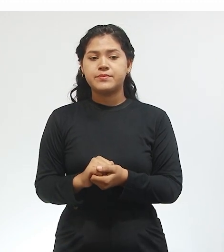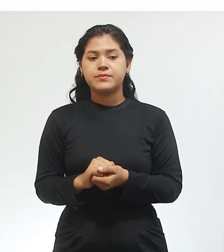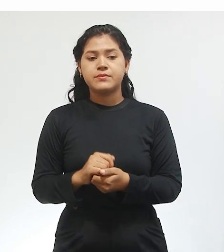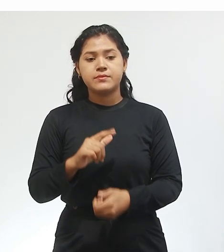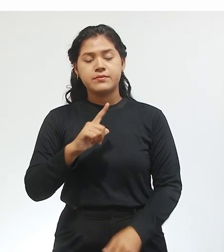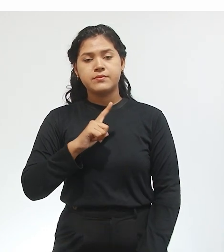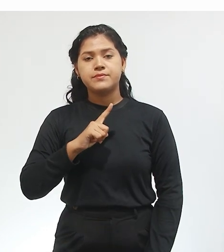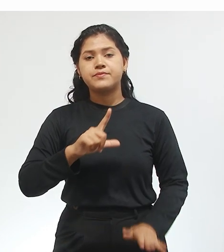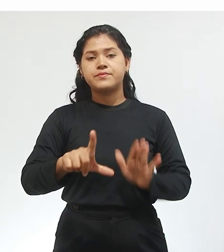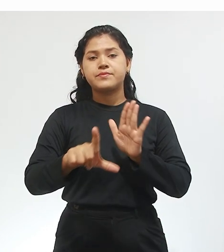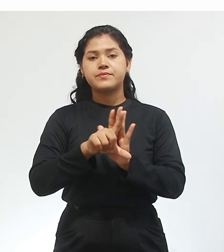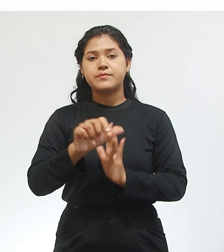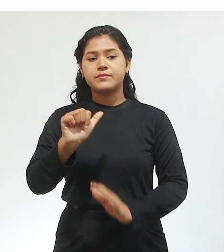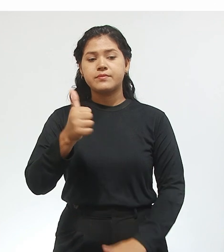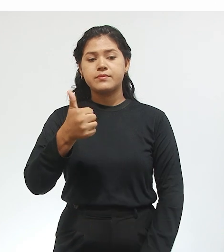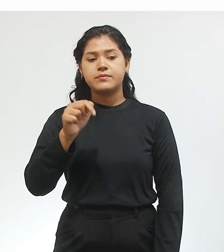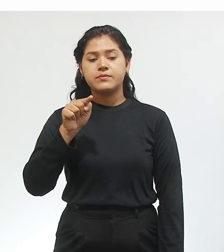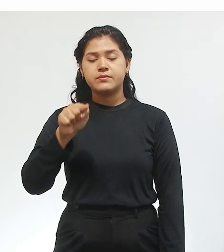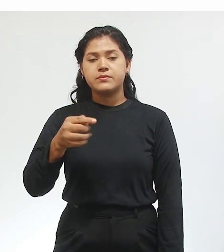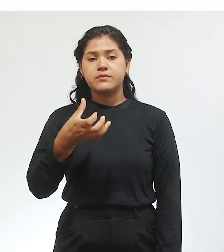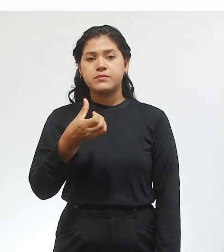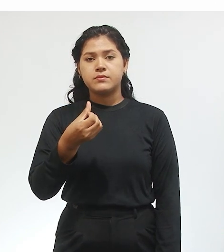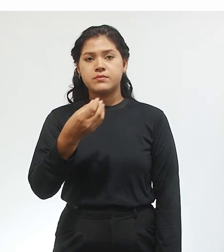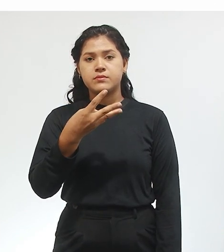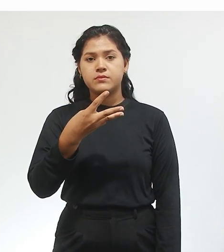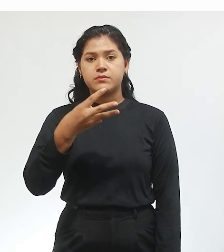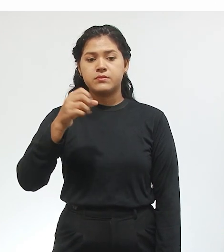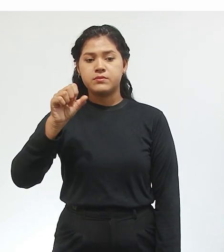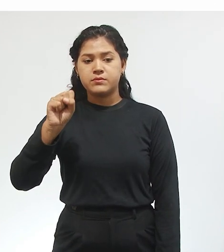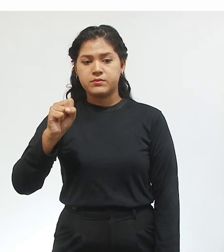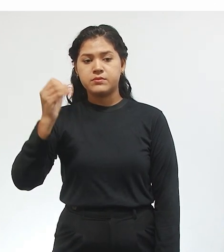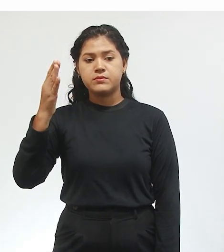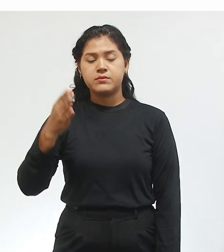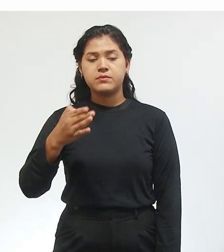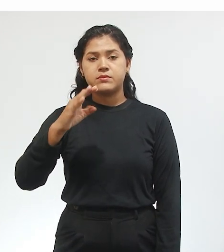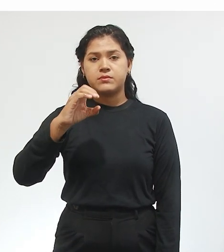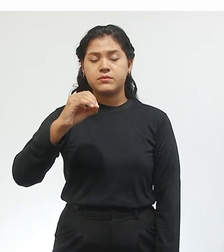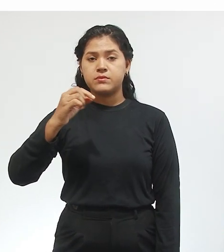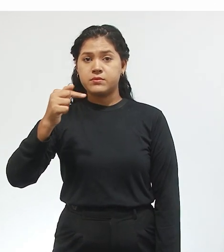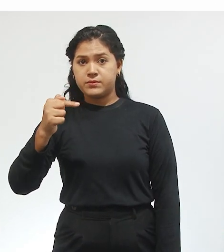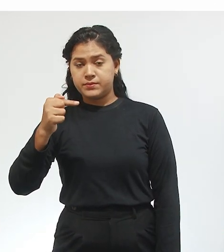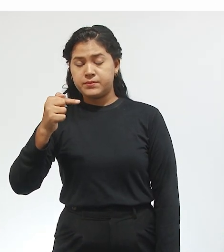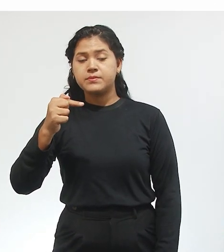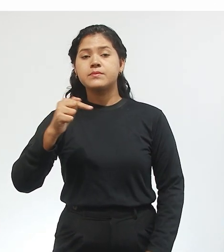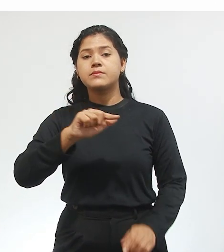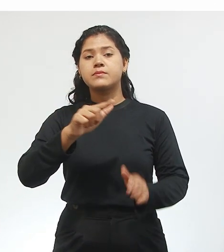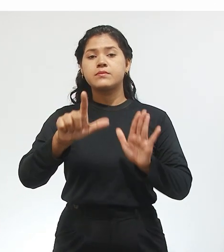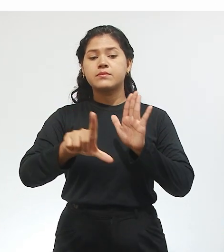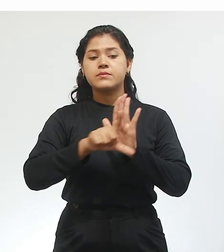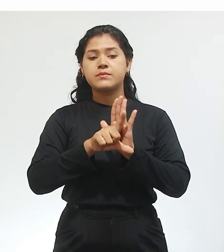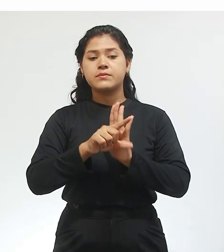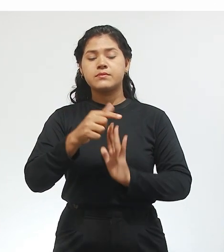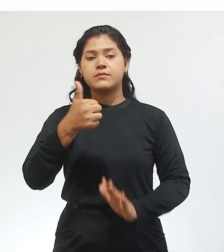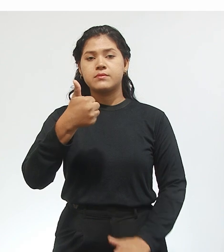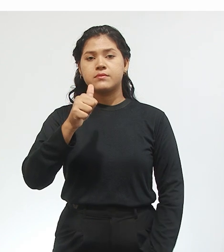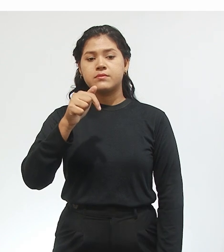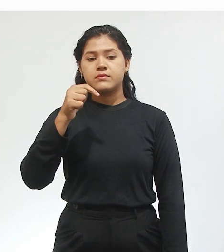é a Lei 11.638, de 2007, e temos aqui a Lei 11.941, de